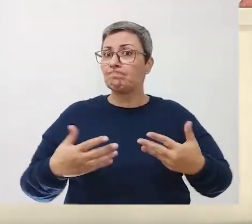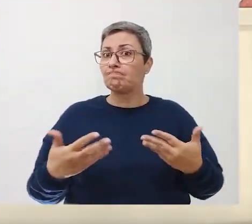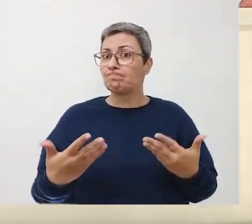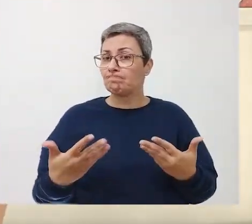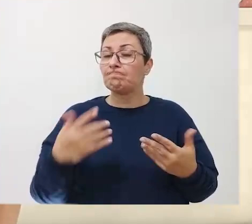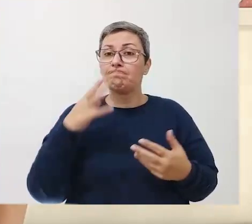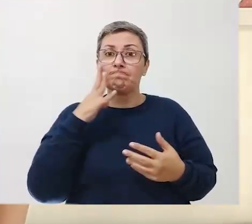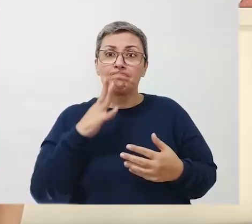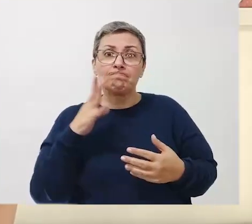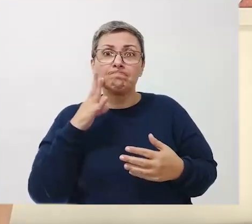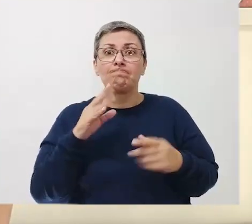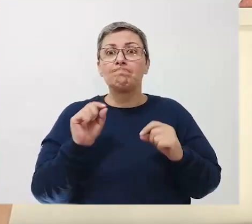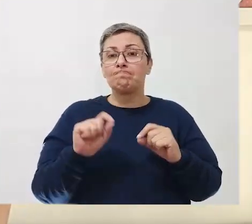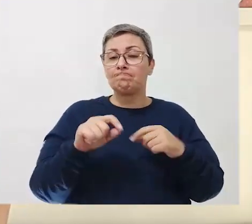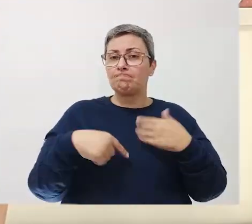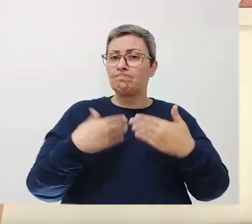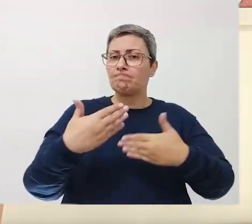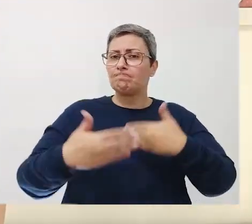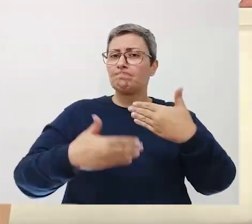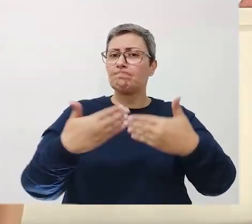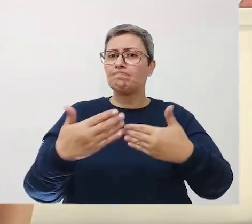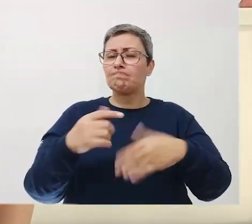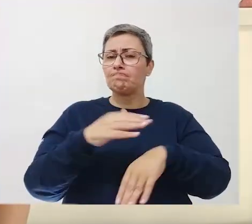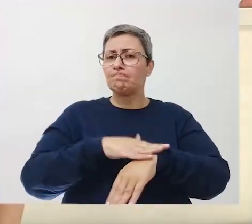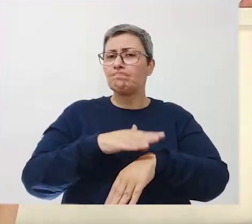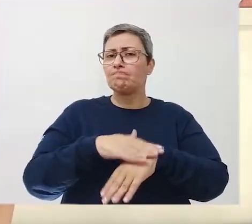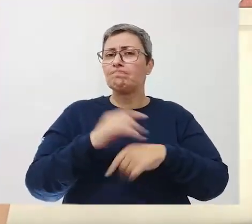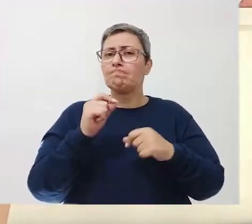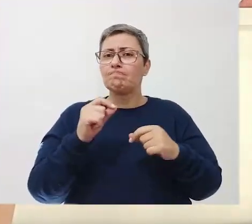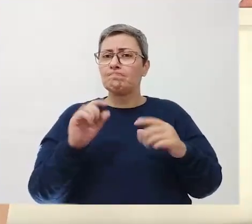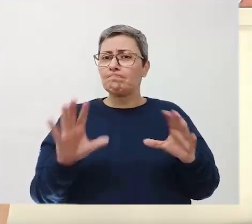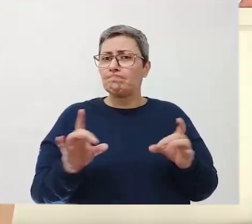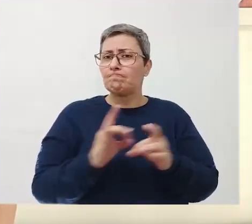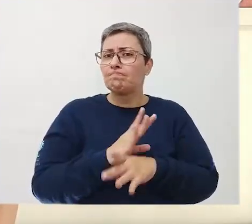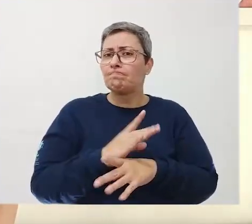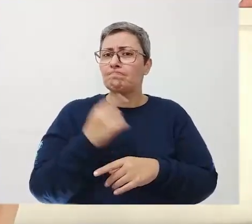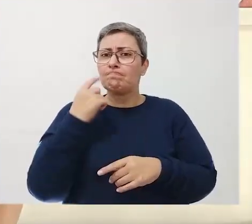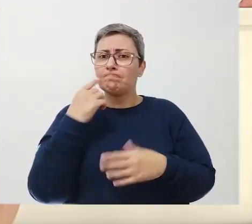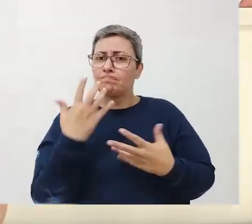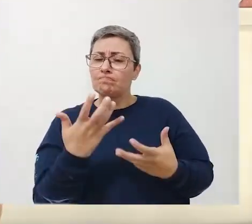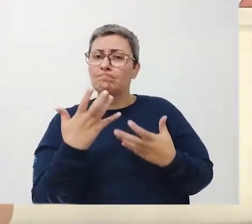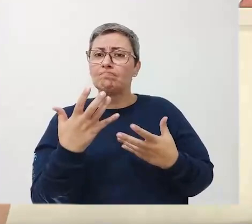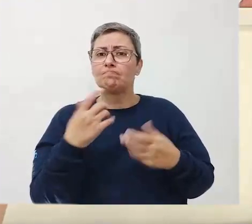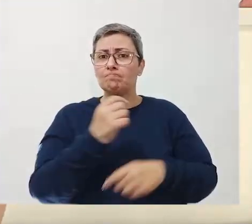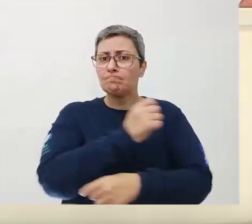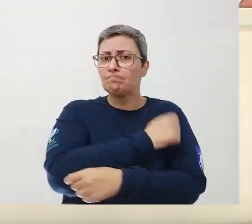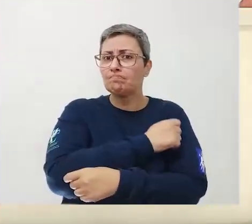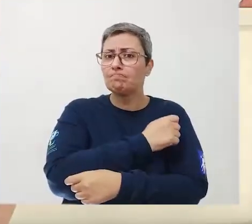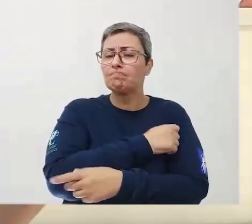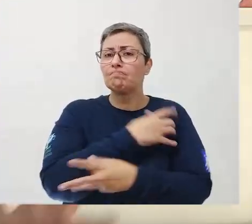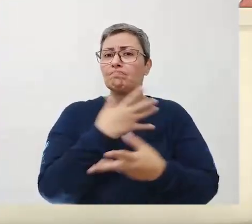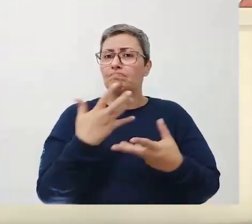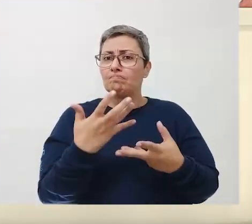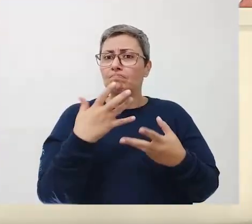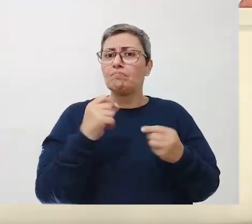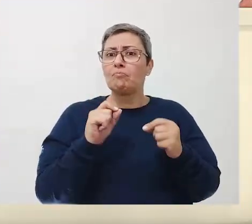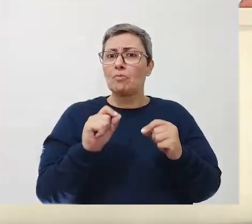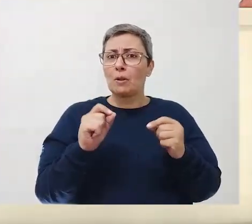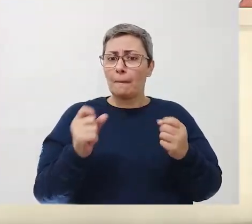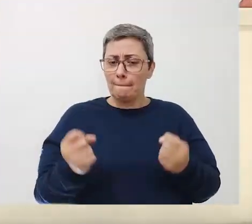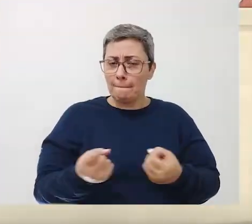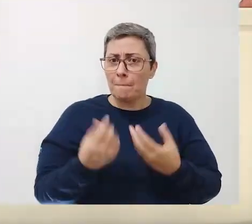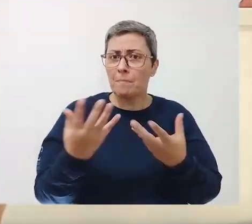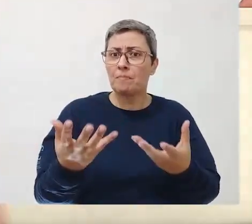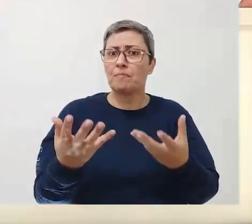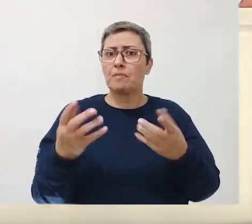algum tempo, ele chegou à conclusão que se a gente quer alunos e alunas, né, que se lancem em novos